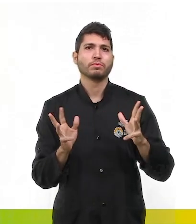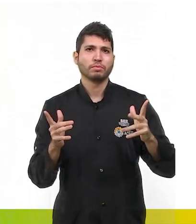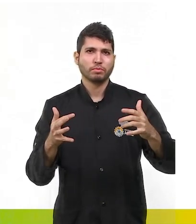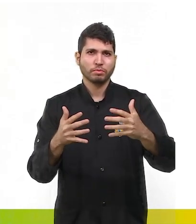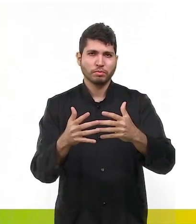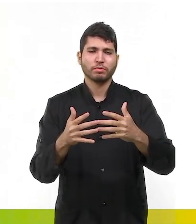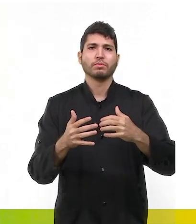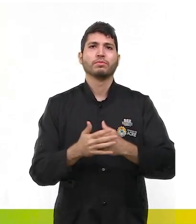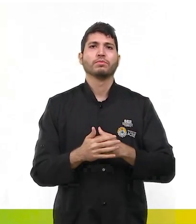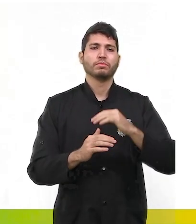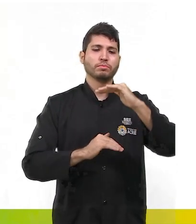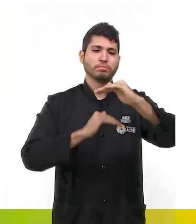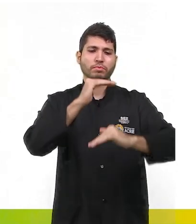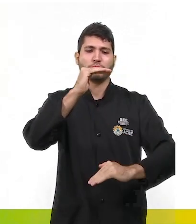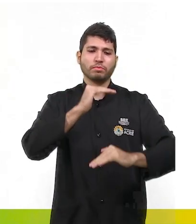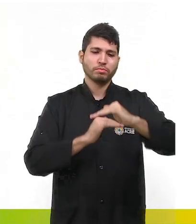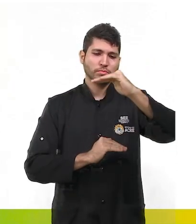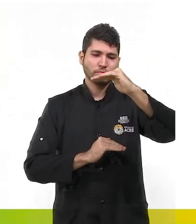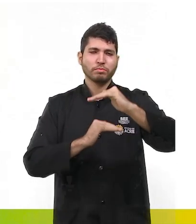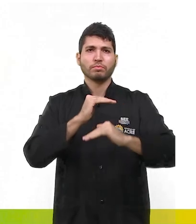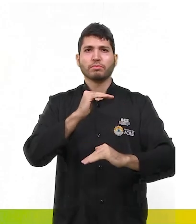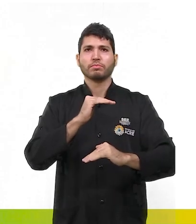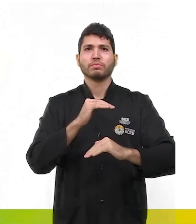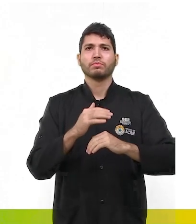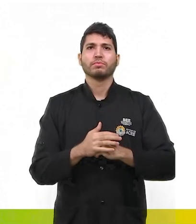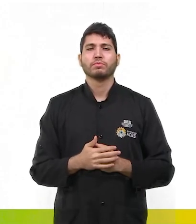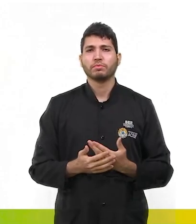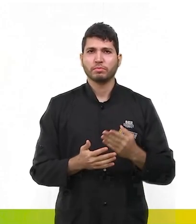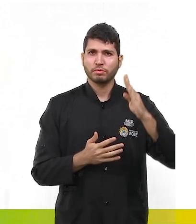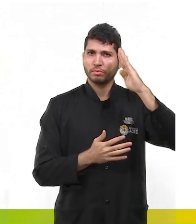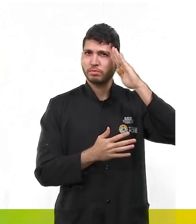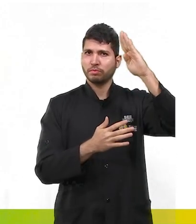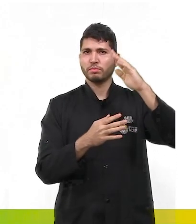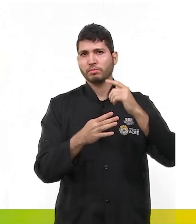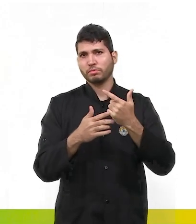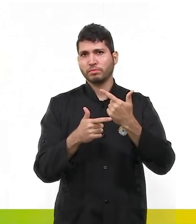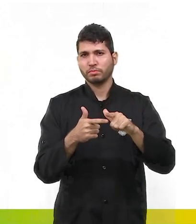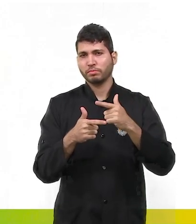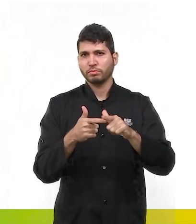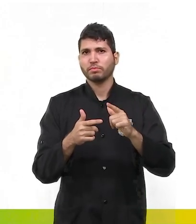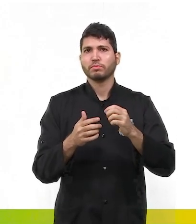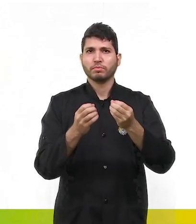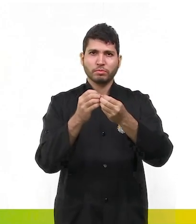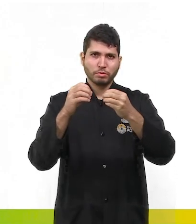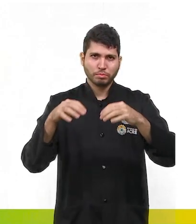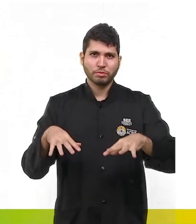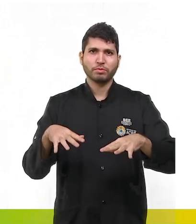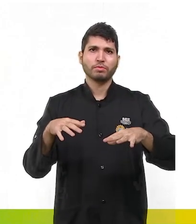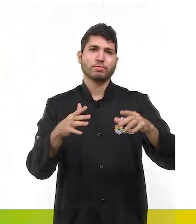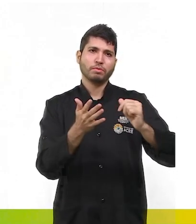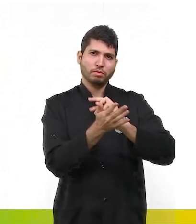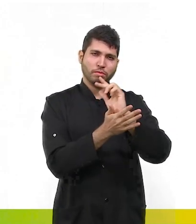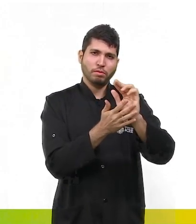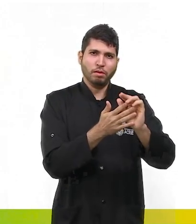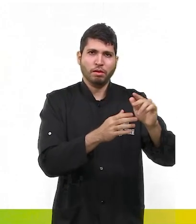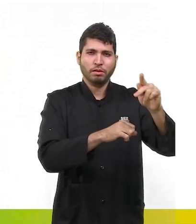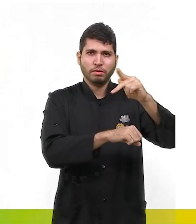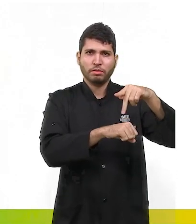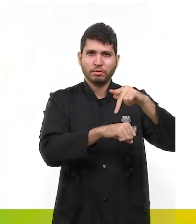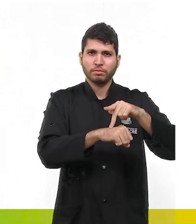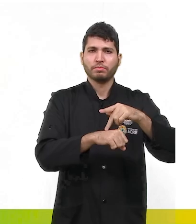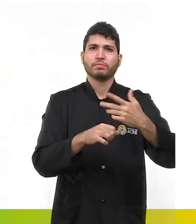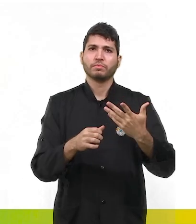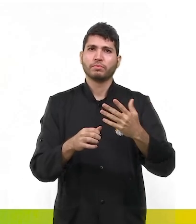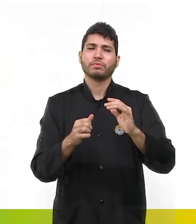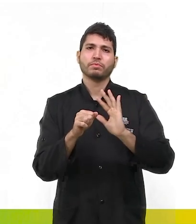as desigualdades e principalmente problemas aí que vão afetar vários países do mundo ao mesmo tempo, como foi o caso da